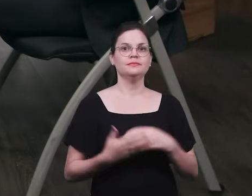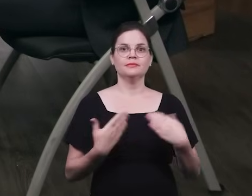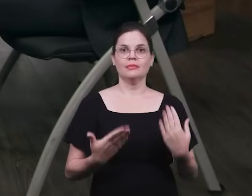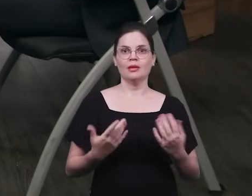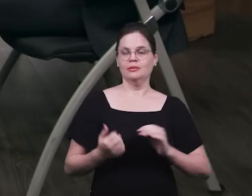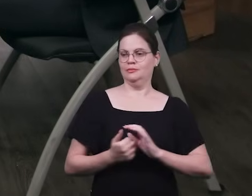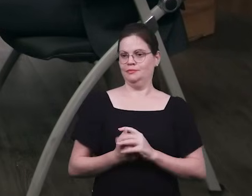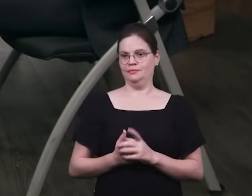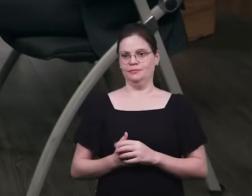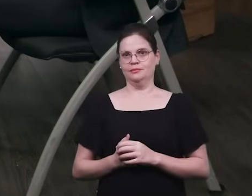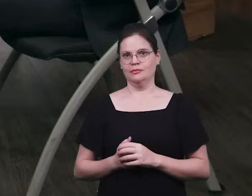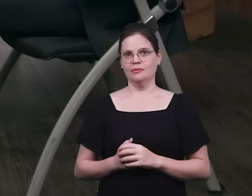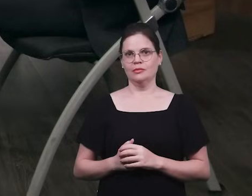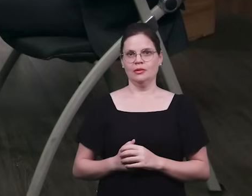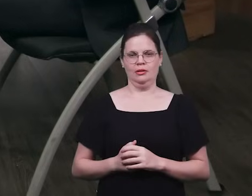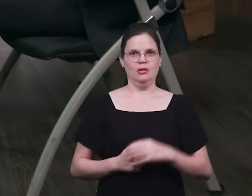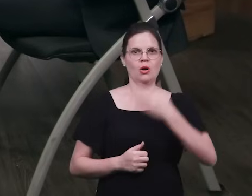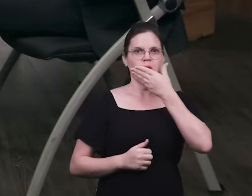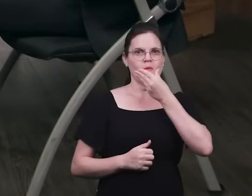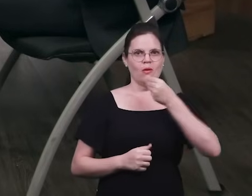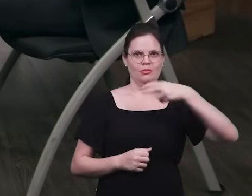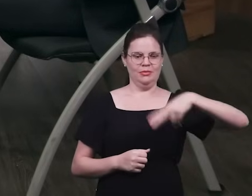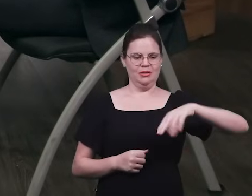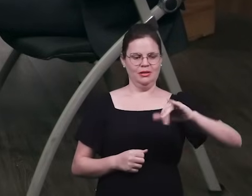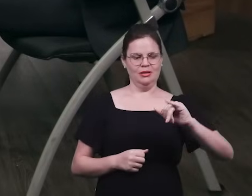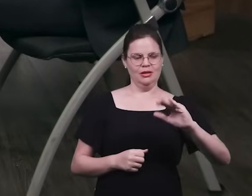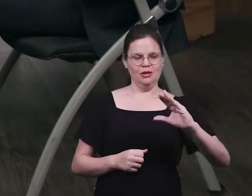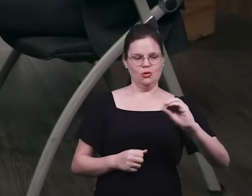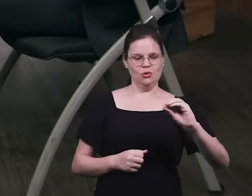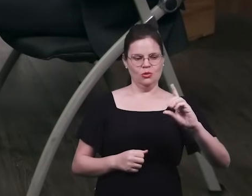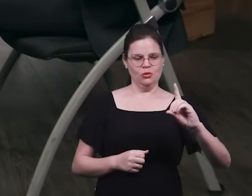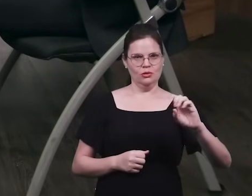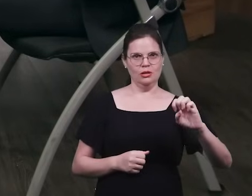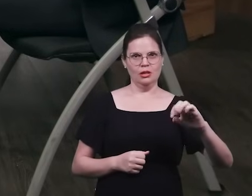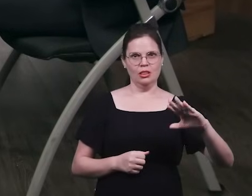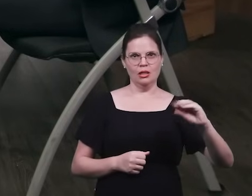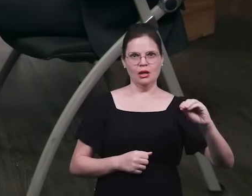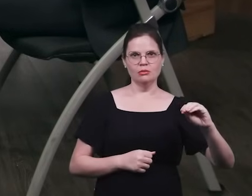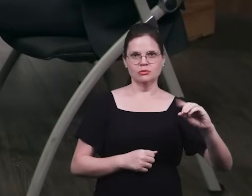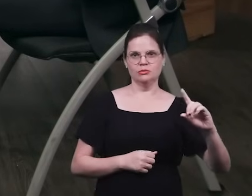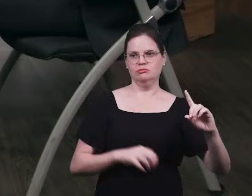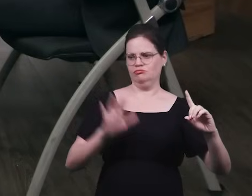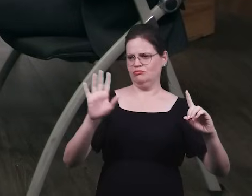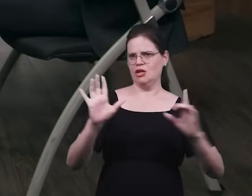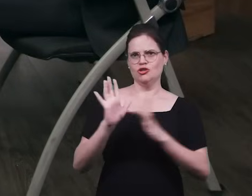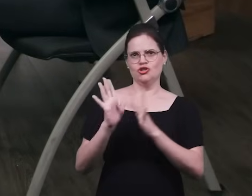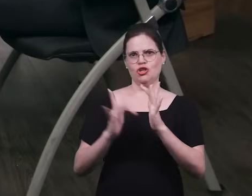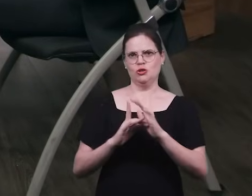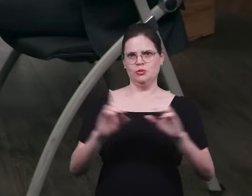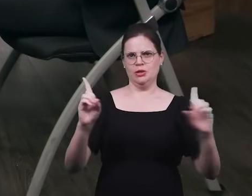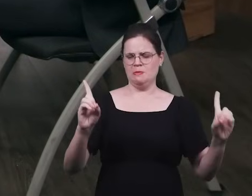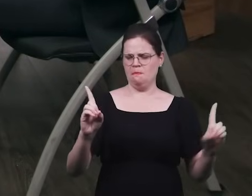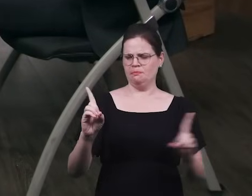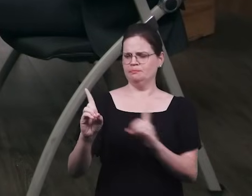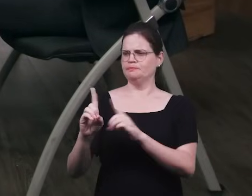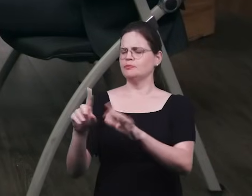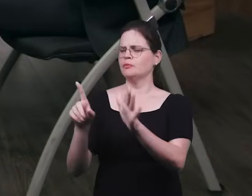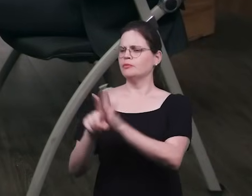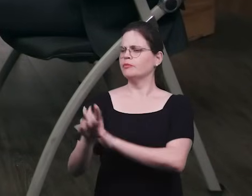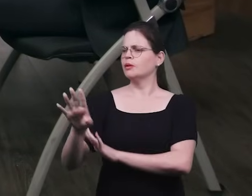o senhor Jesus e pergunta como faz para herdar o reino de Deus Jesus responde a